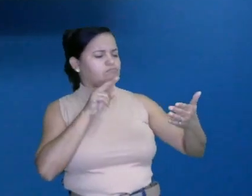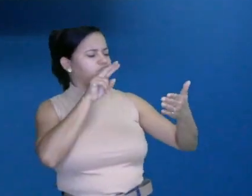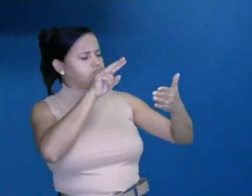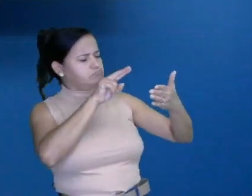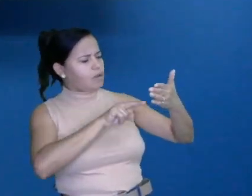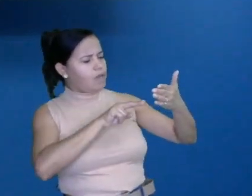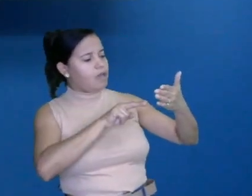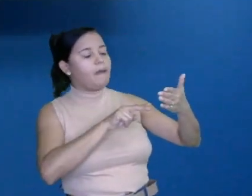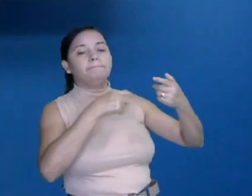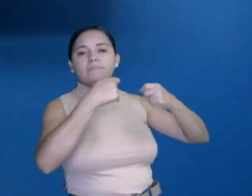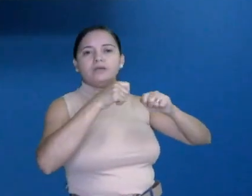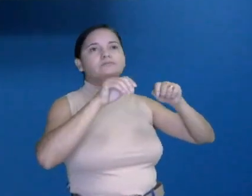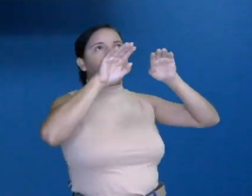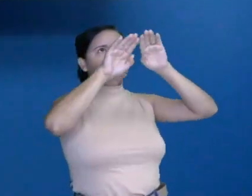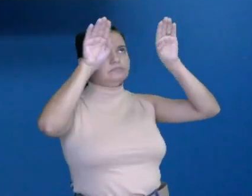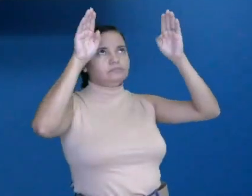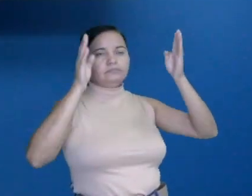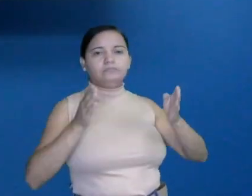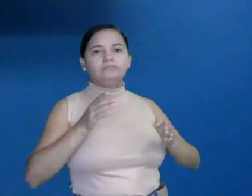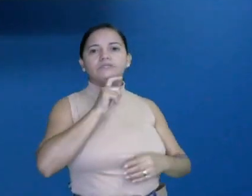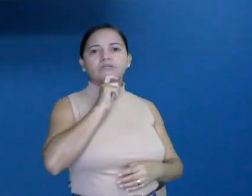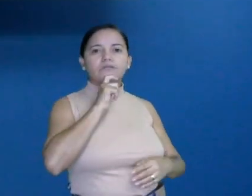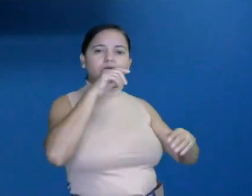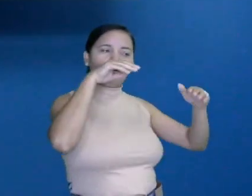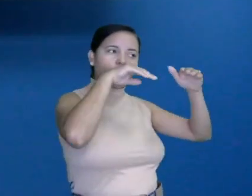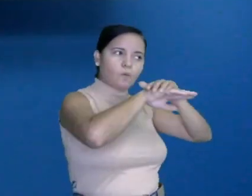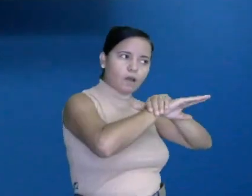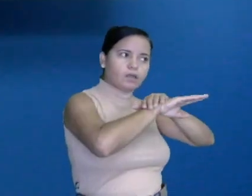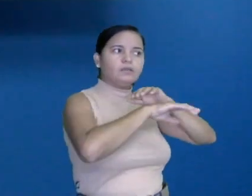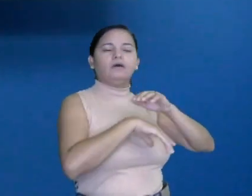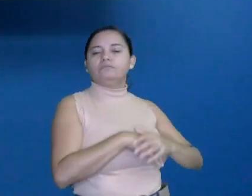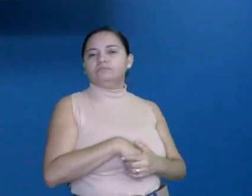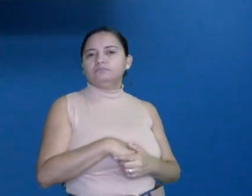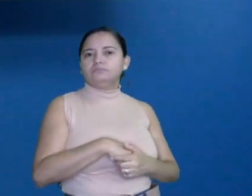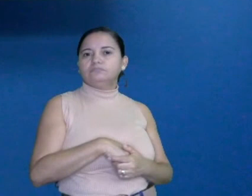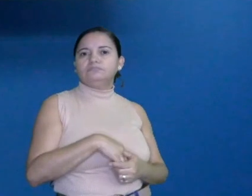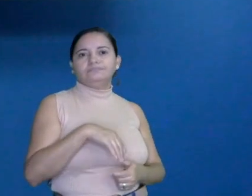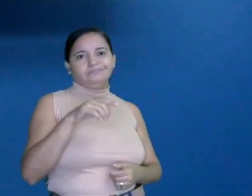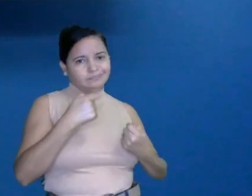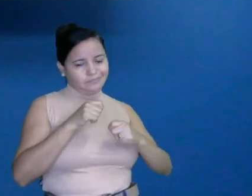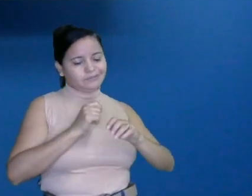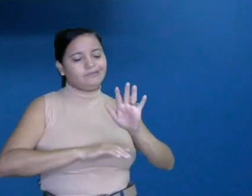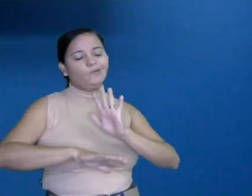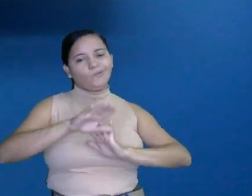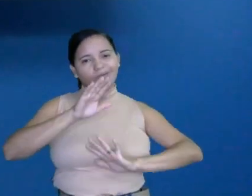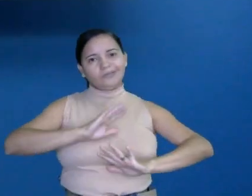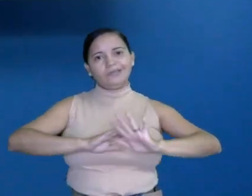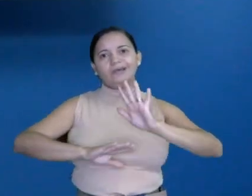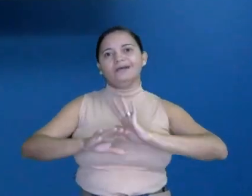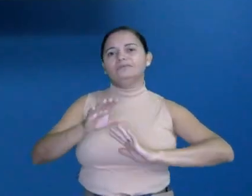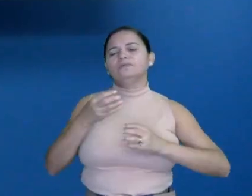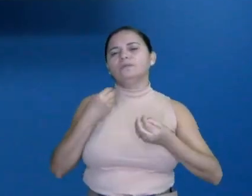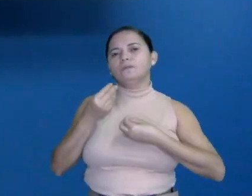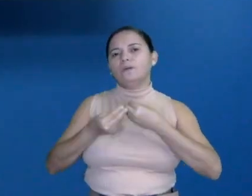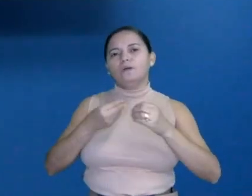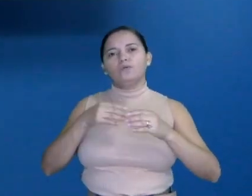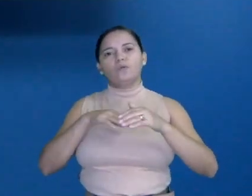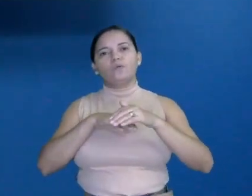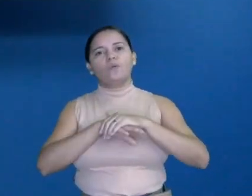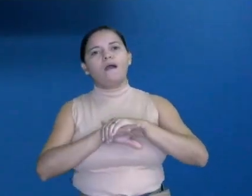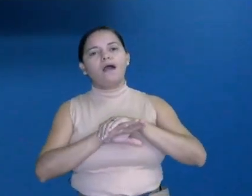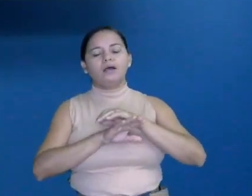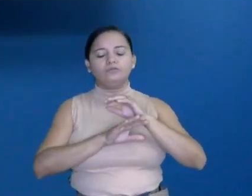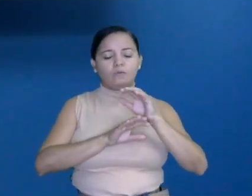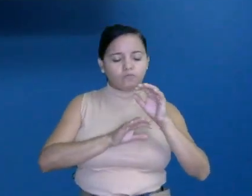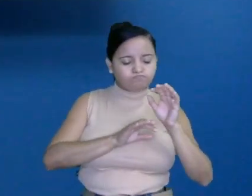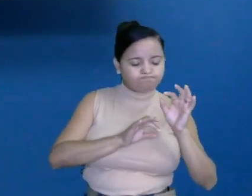ficar fora, vai estragar. Então, a gente tem que ter muito cuidado em como guarda esses alimentos, como prepara